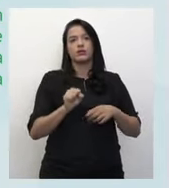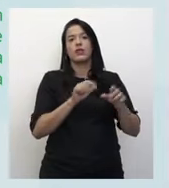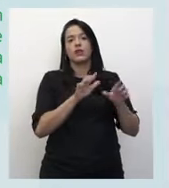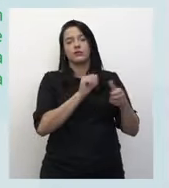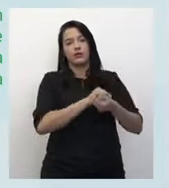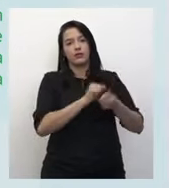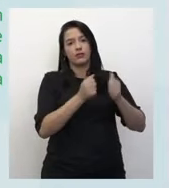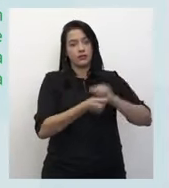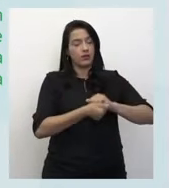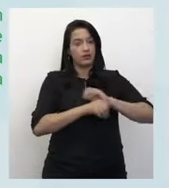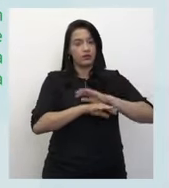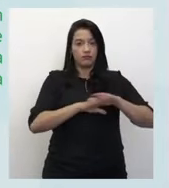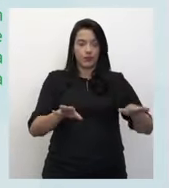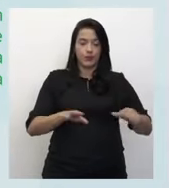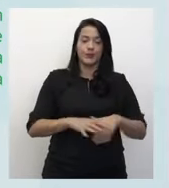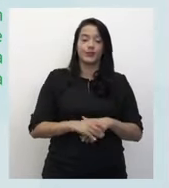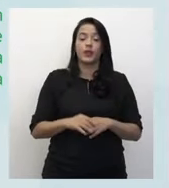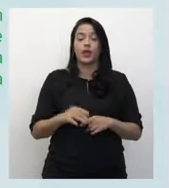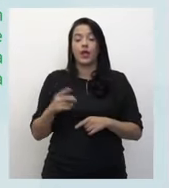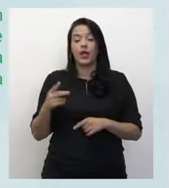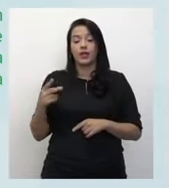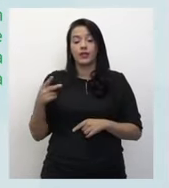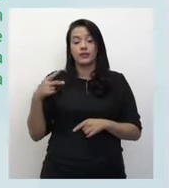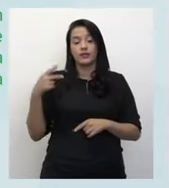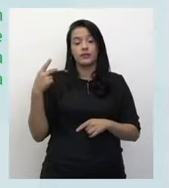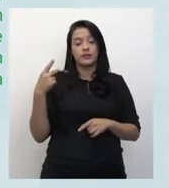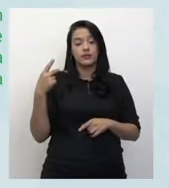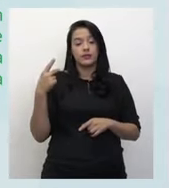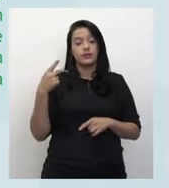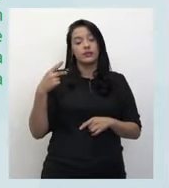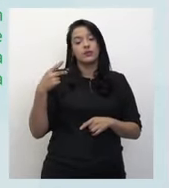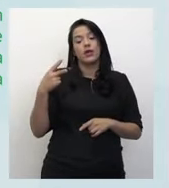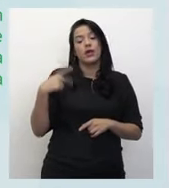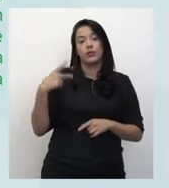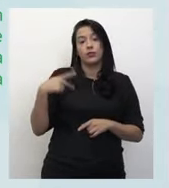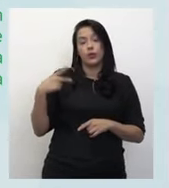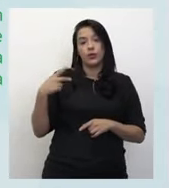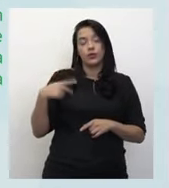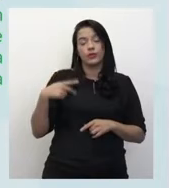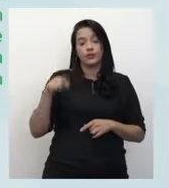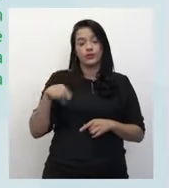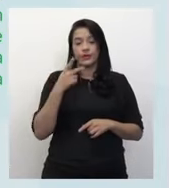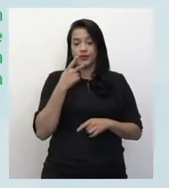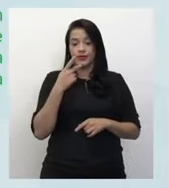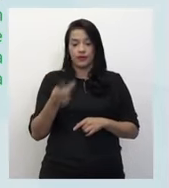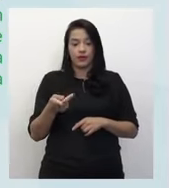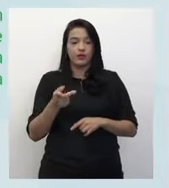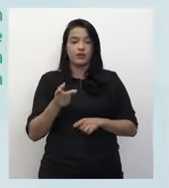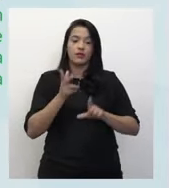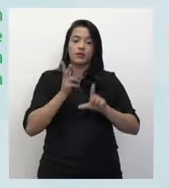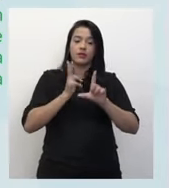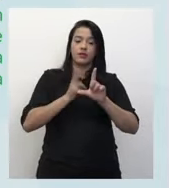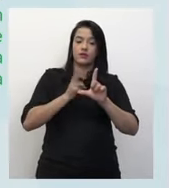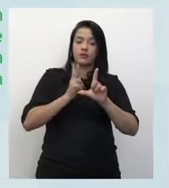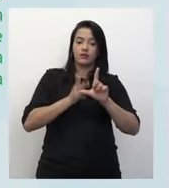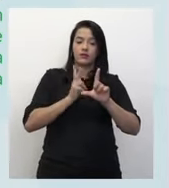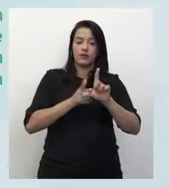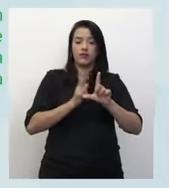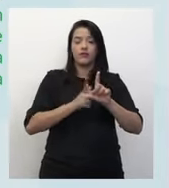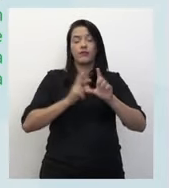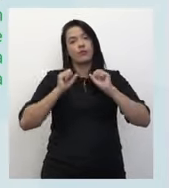2 deve continuar. Lembra que a gente comentou que dá uma ideia de uma possibilidade ou às vezes até de isso deve